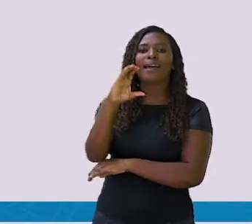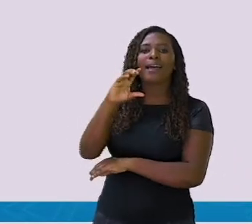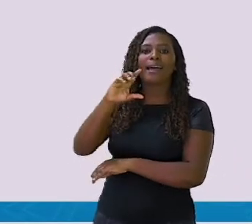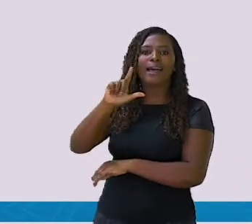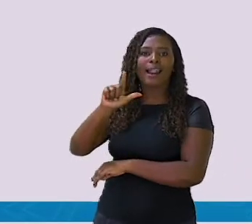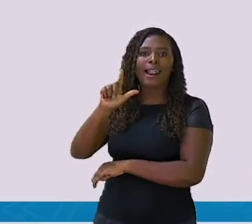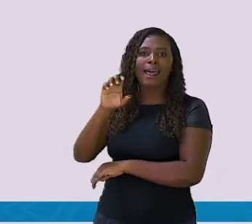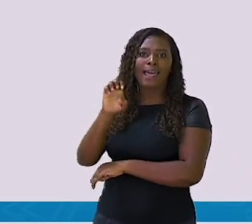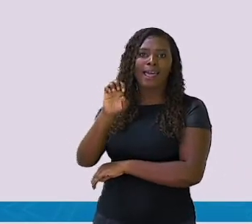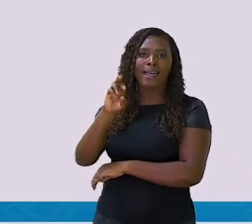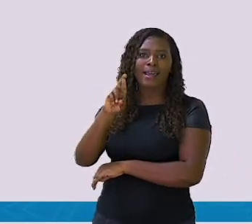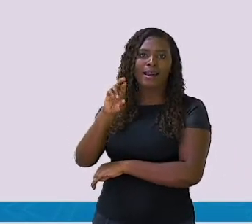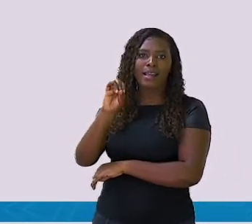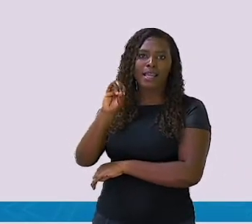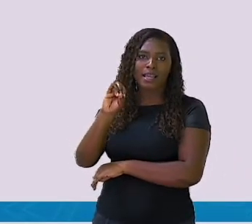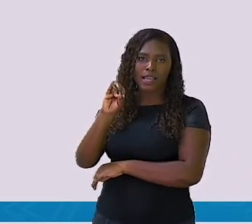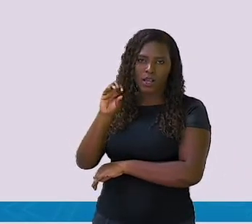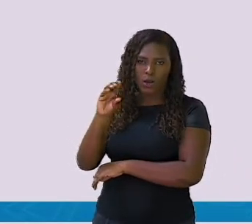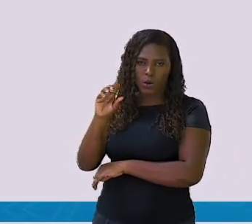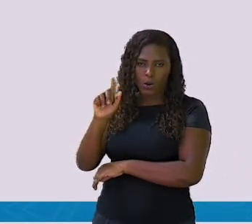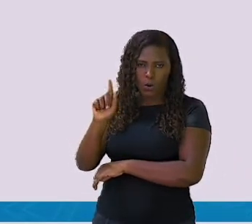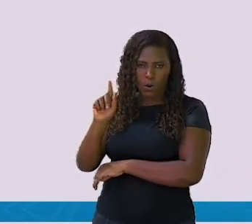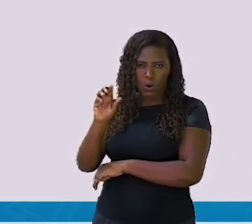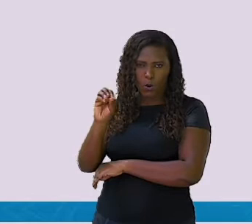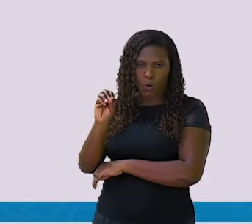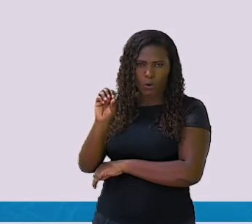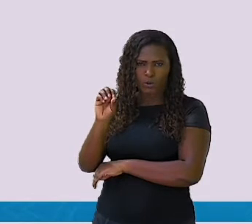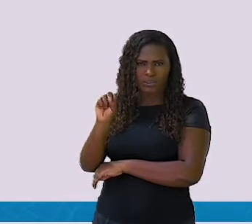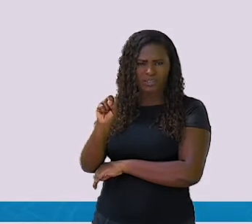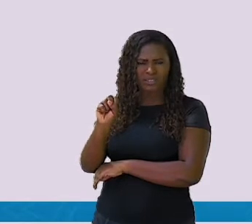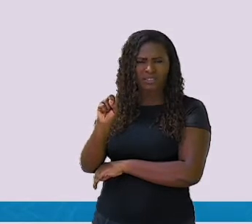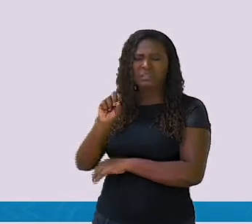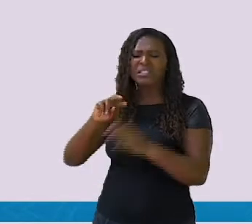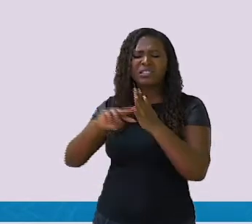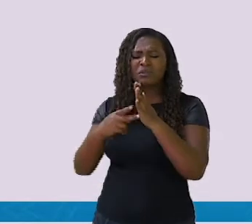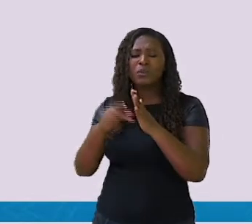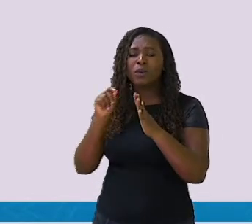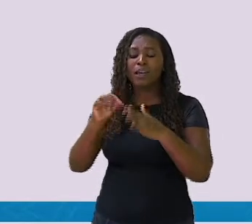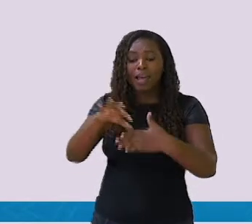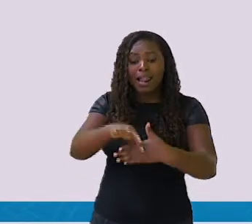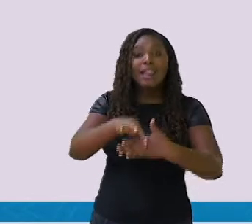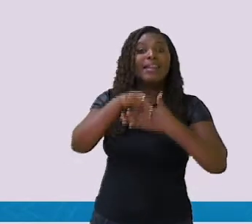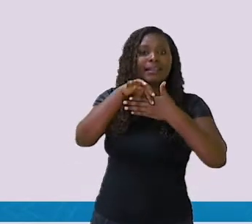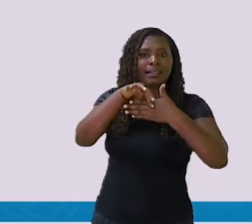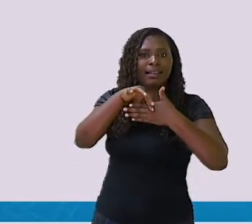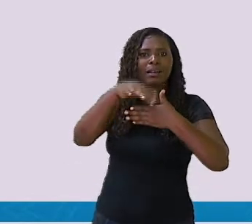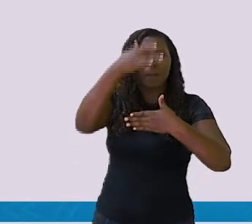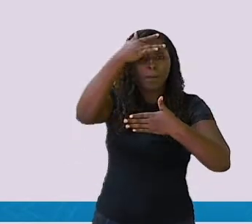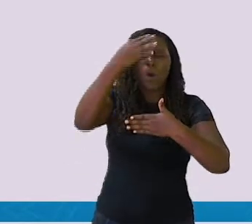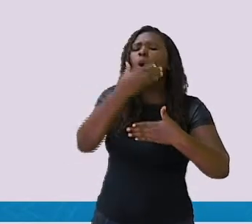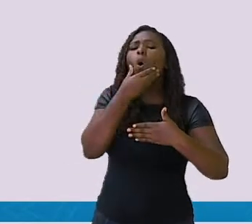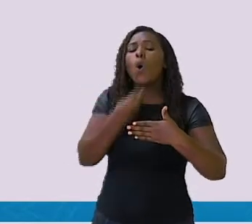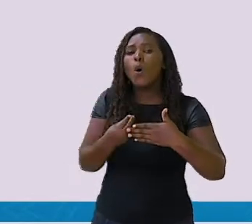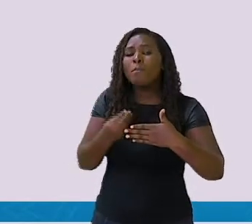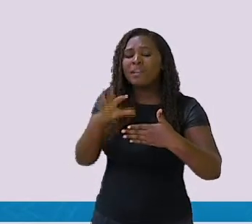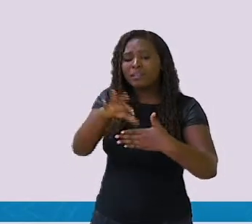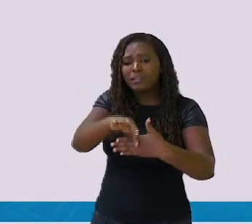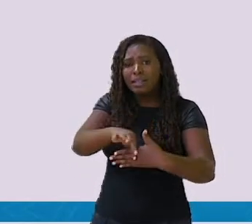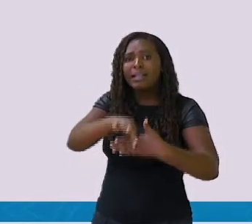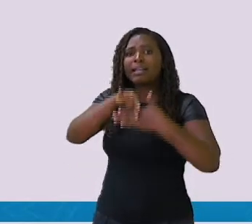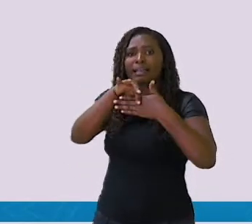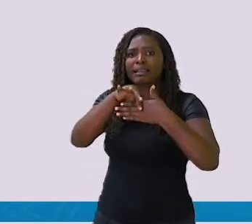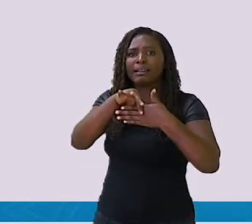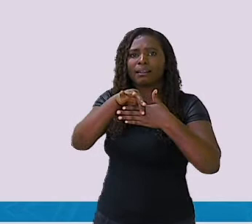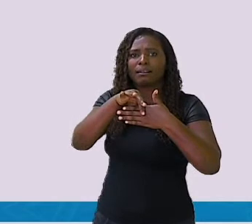lecionavam as chamadas 7 artes. Então, os professores, eles eram as pessoas da própria igreja, eles trabalhavam ali na